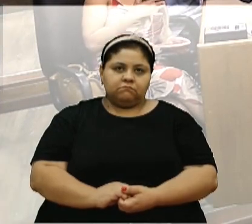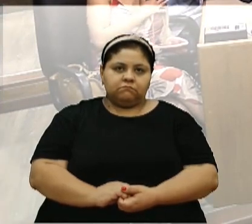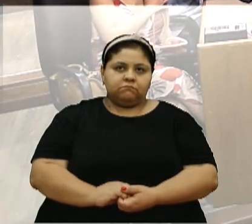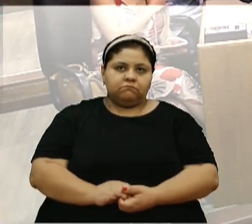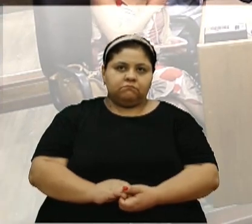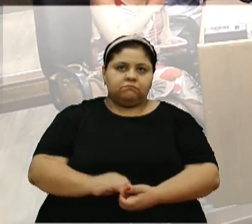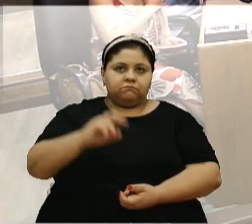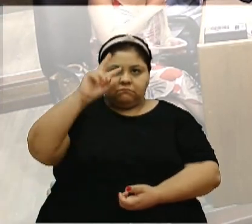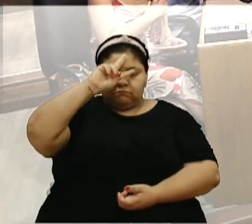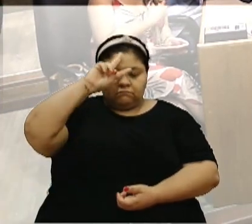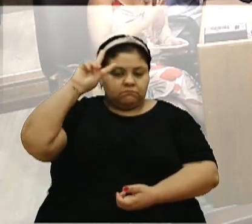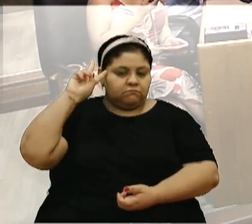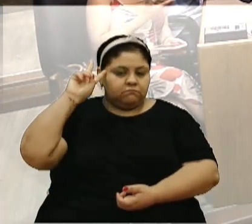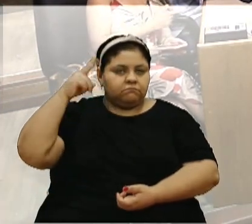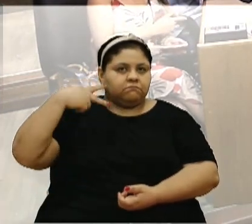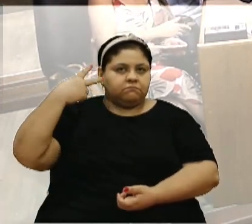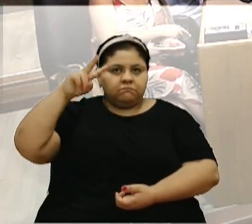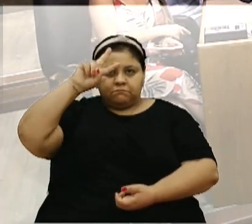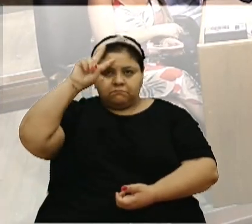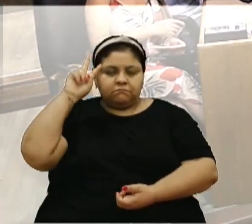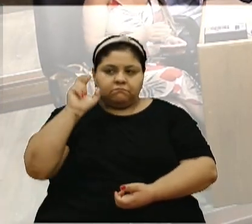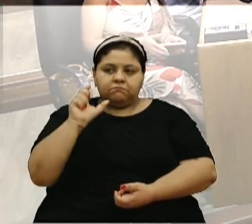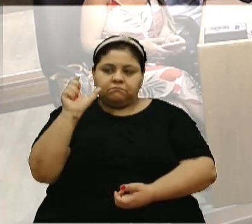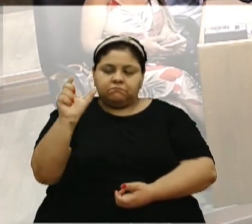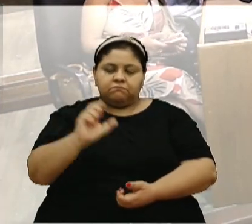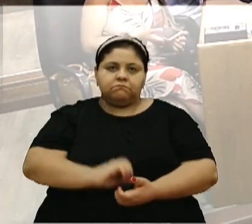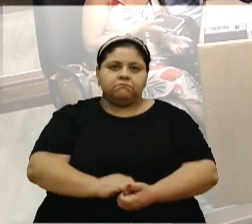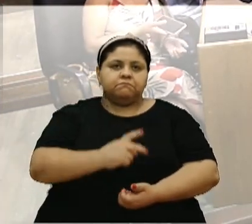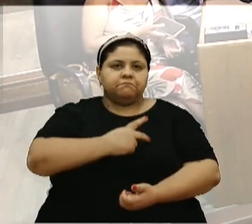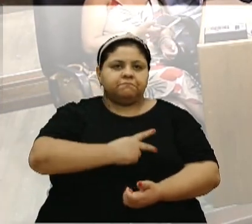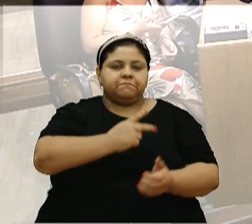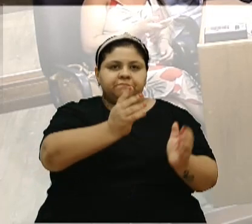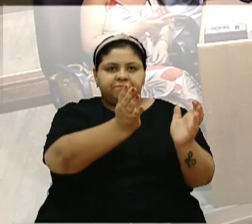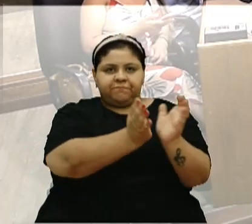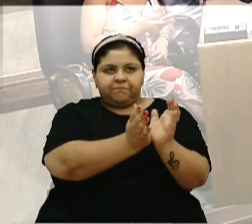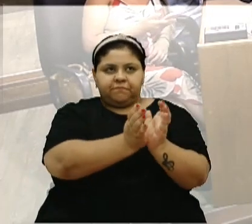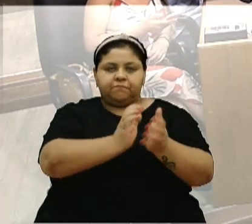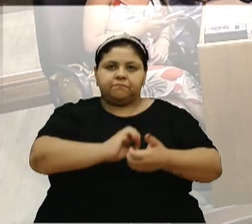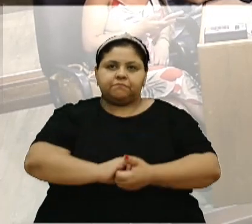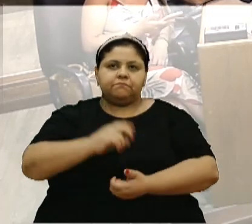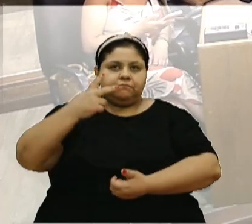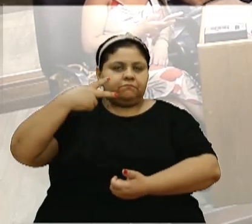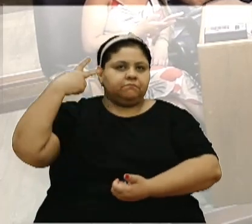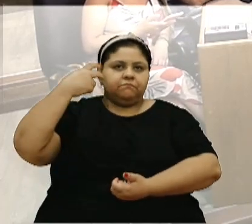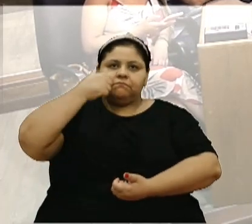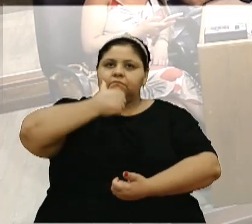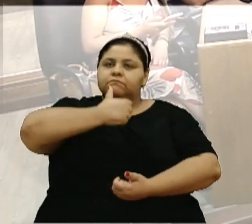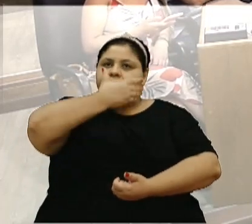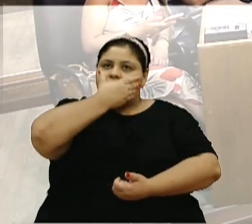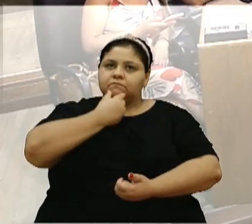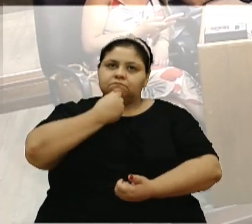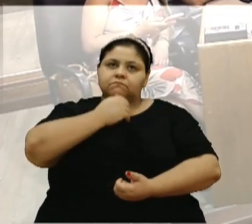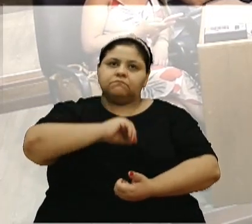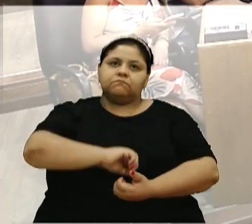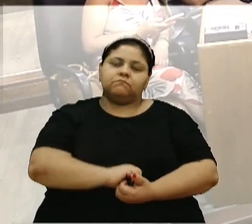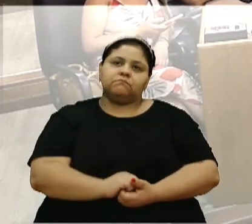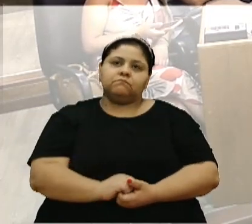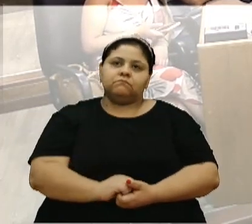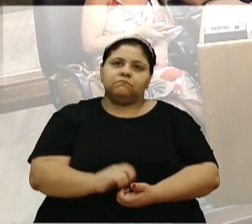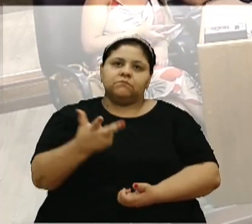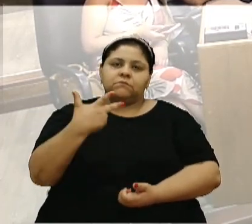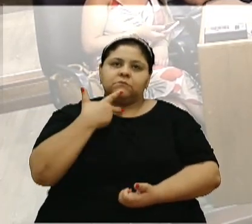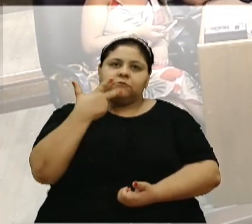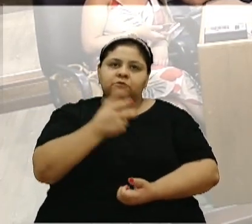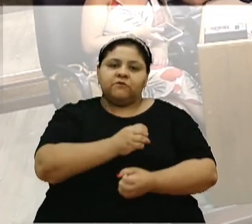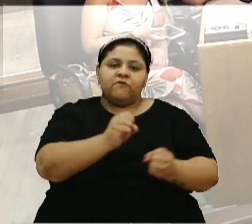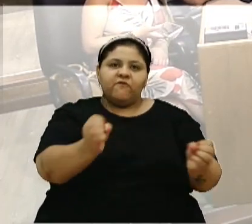Velocino Ues, vereador Velocino Ues, com a palavra. Senhor presidente, colegas, vereadores e vereadoras, falar de